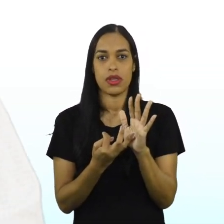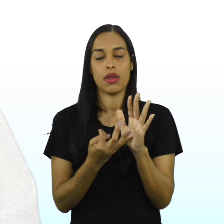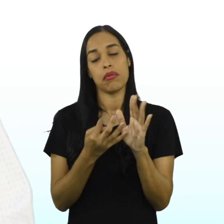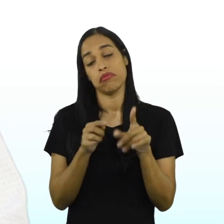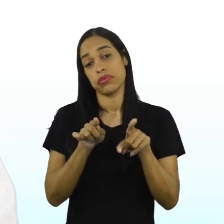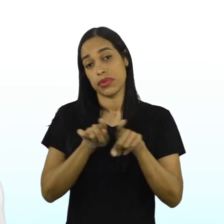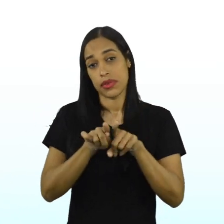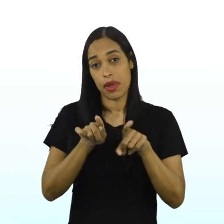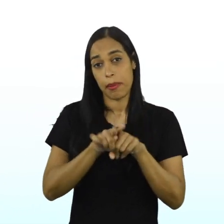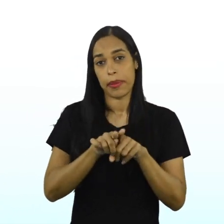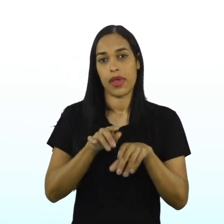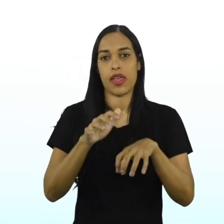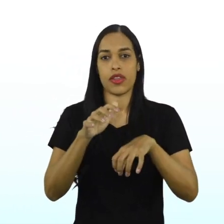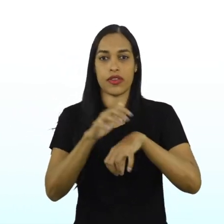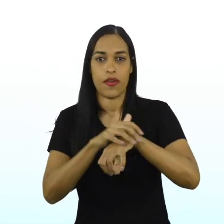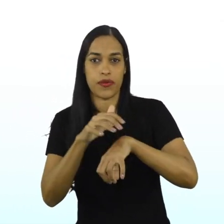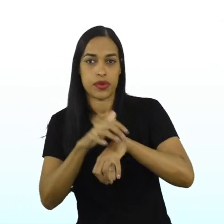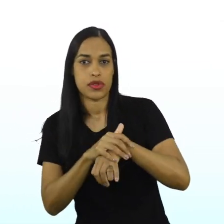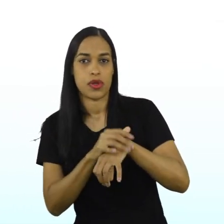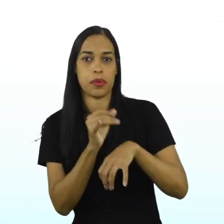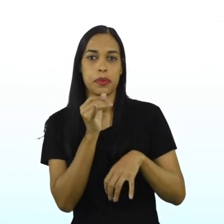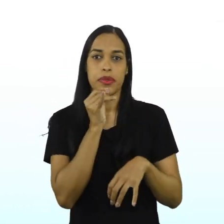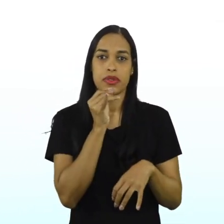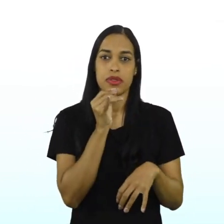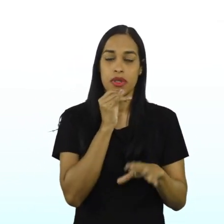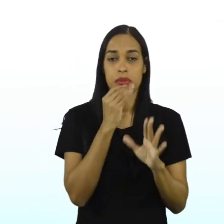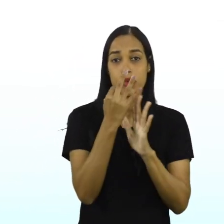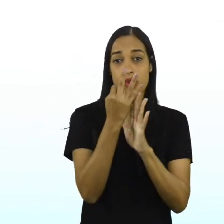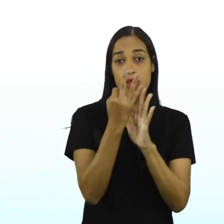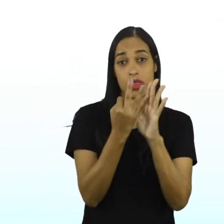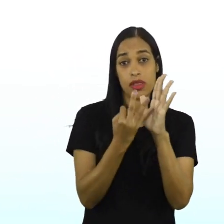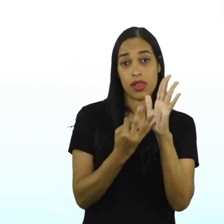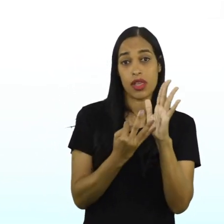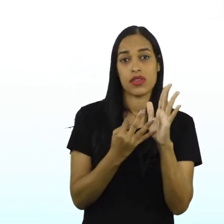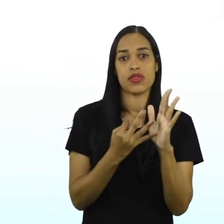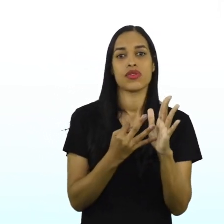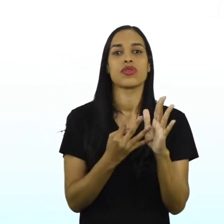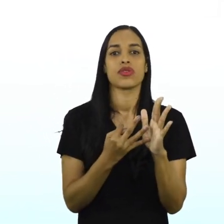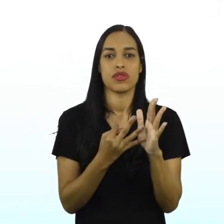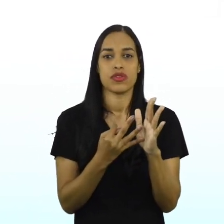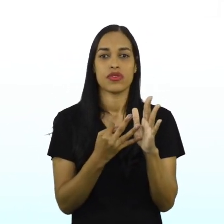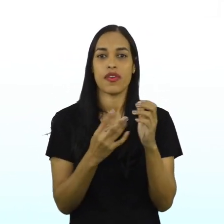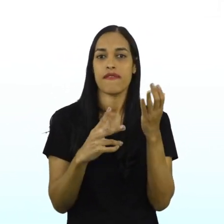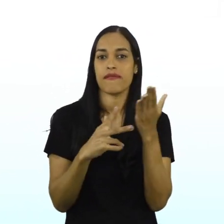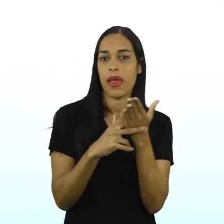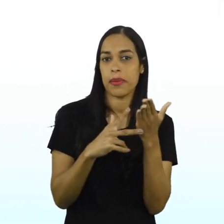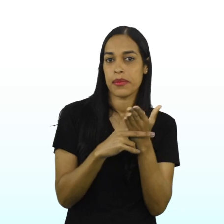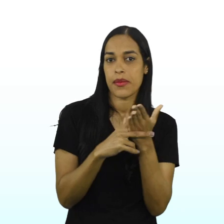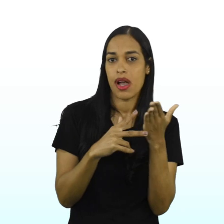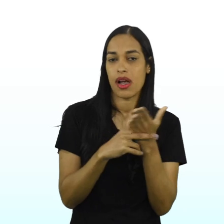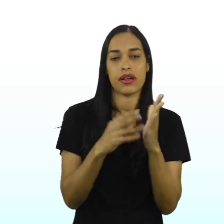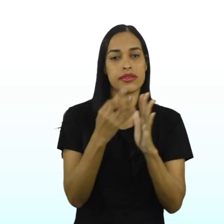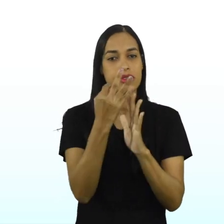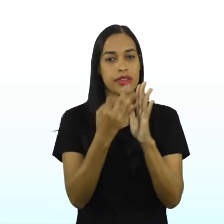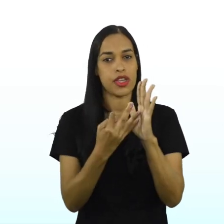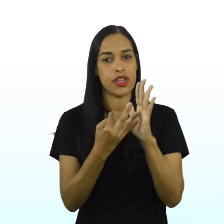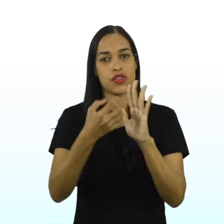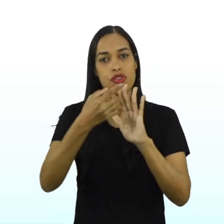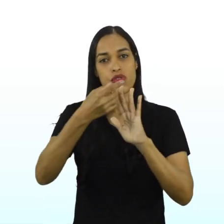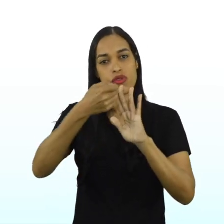aparecer também. A função poderá aparecer em textos verbais, em textos